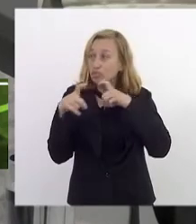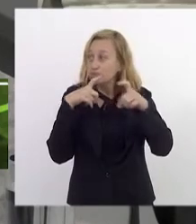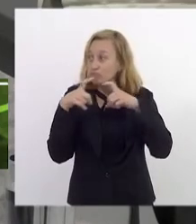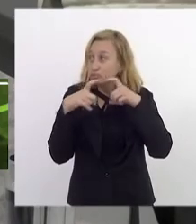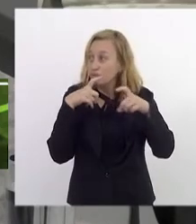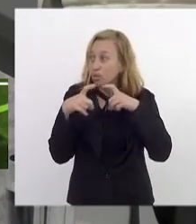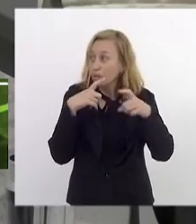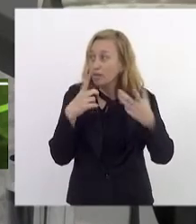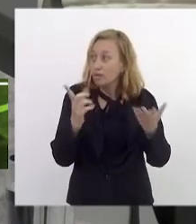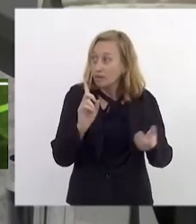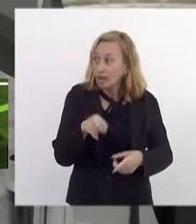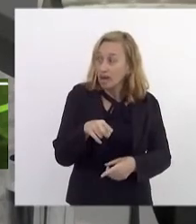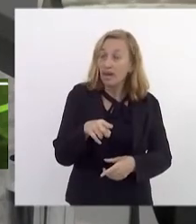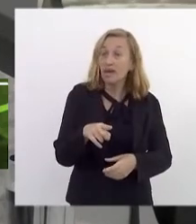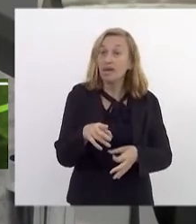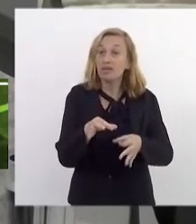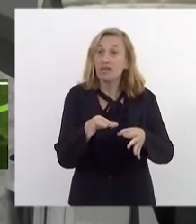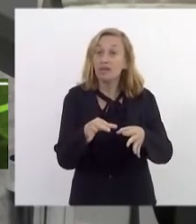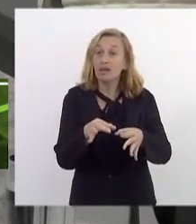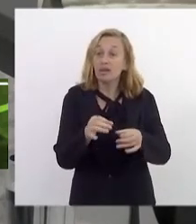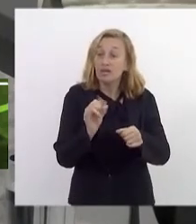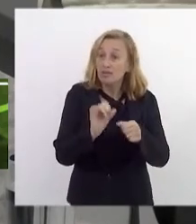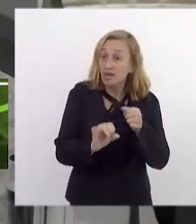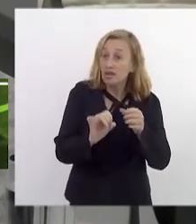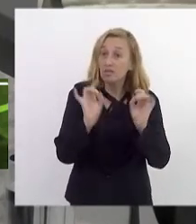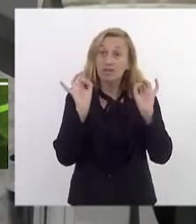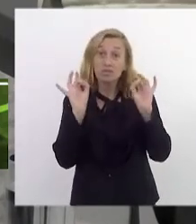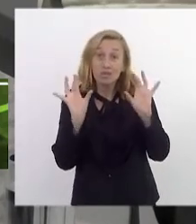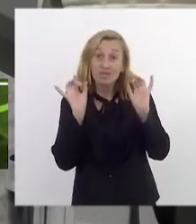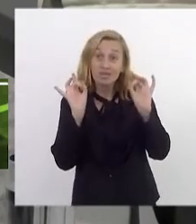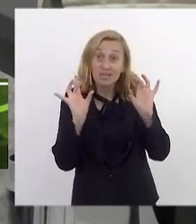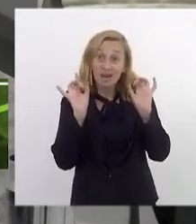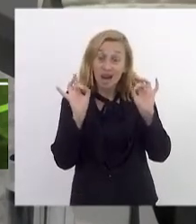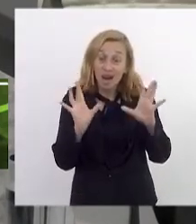é feito, em especial com